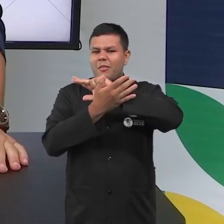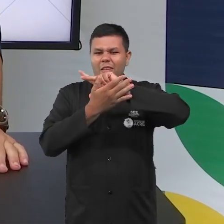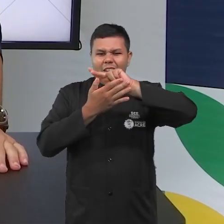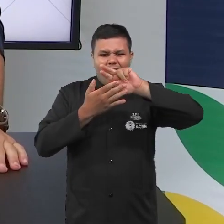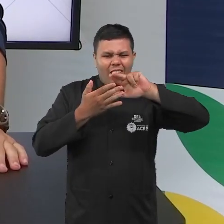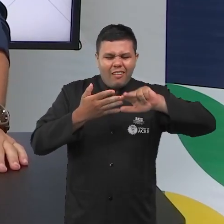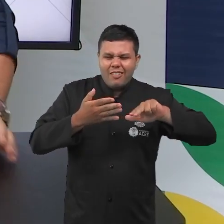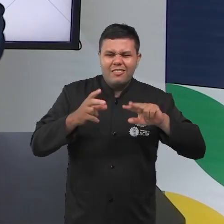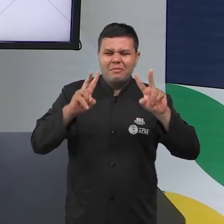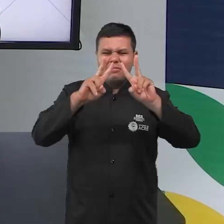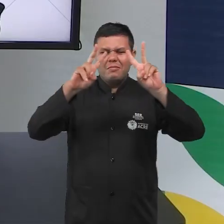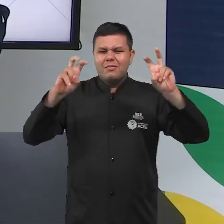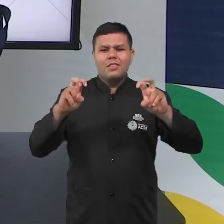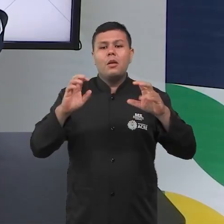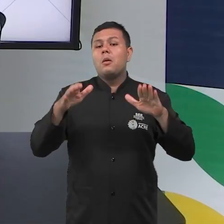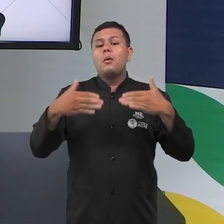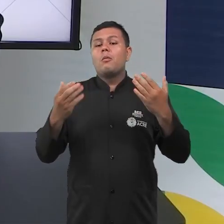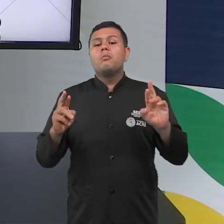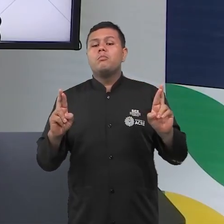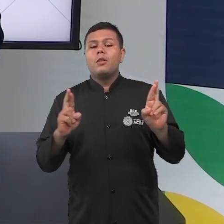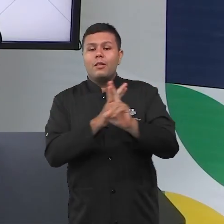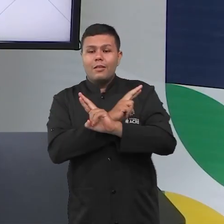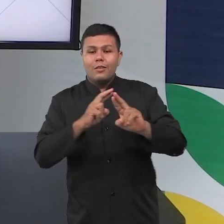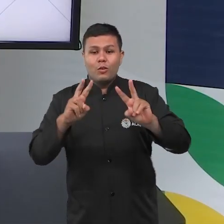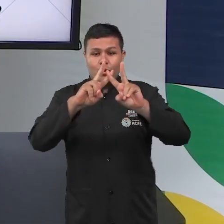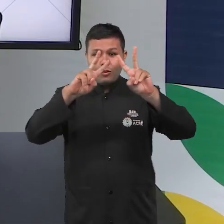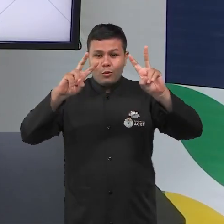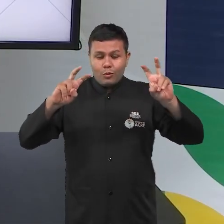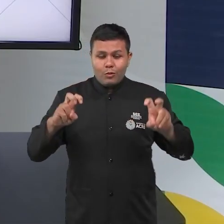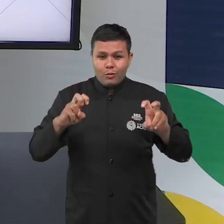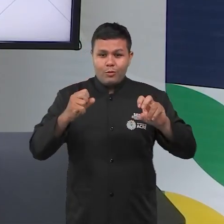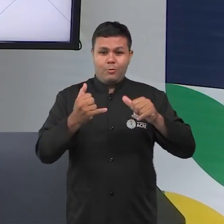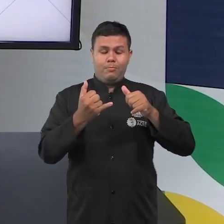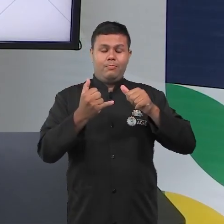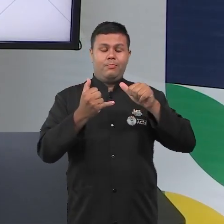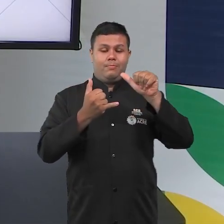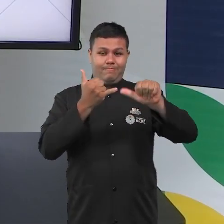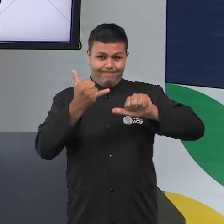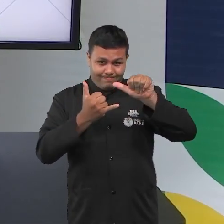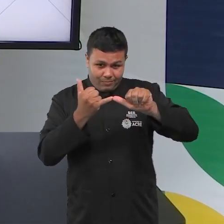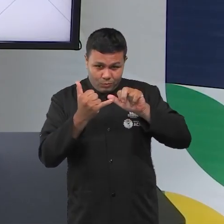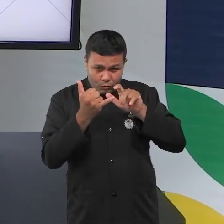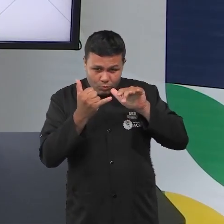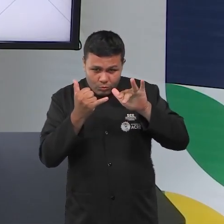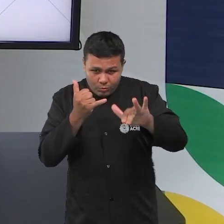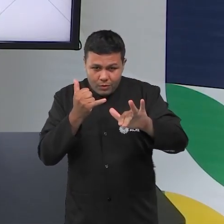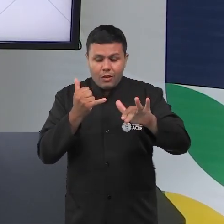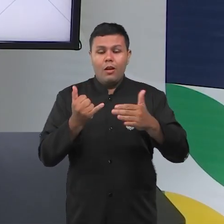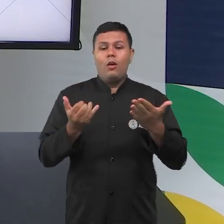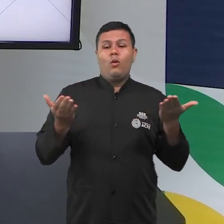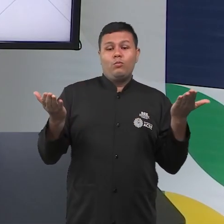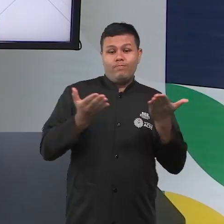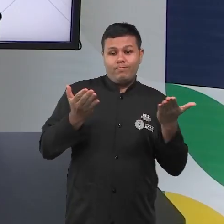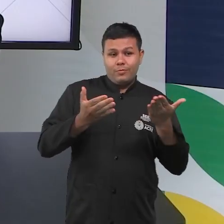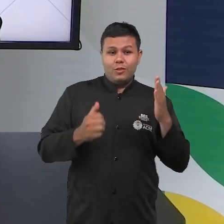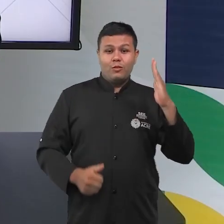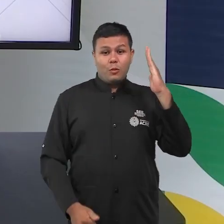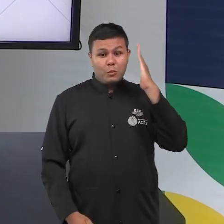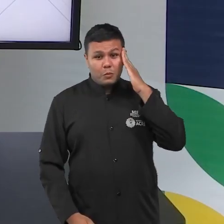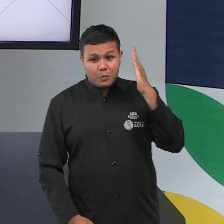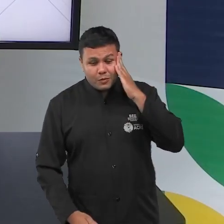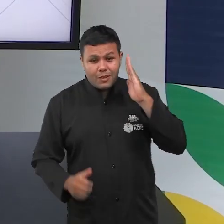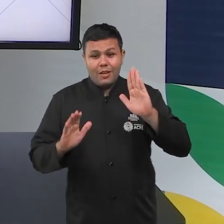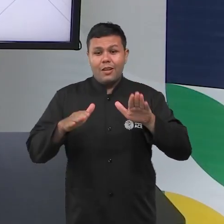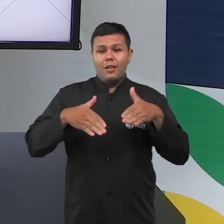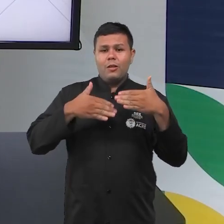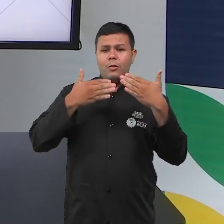O que será que tudo isso tem a ver com radiação? Tudo isso tem a ver com radioatividade. Na aula de hoje, nós vamos entender um pouquinho